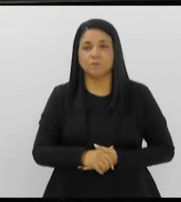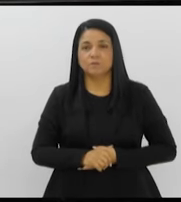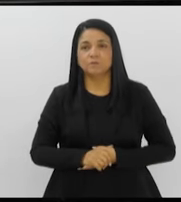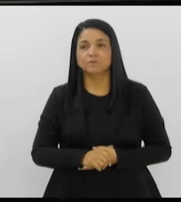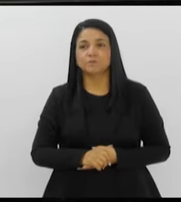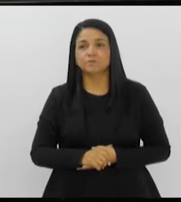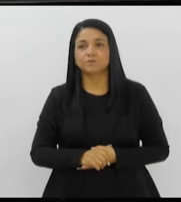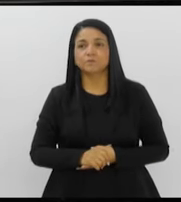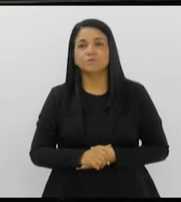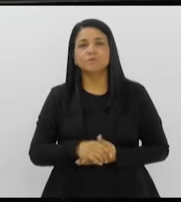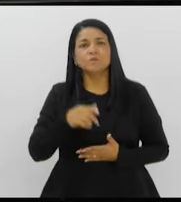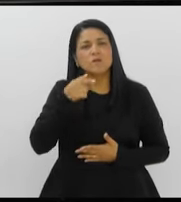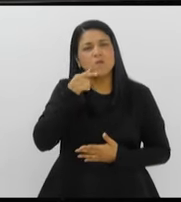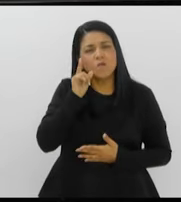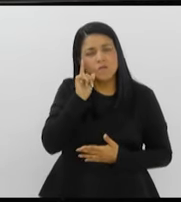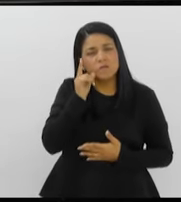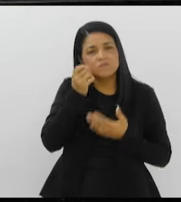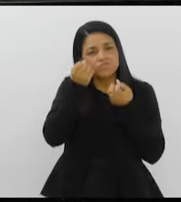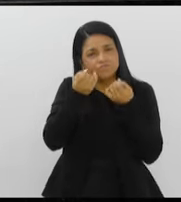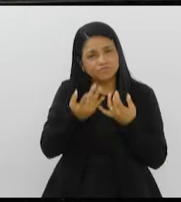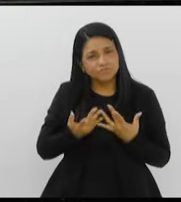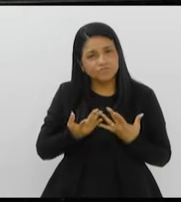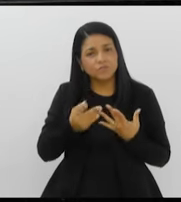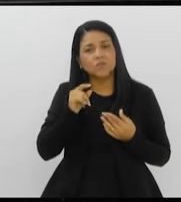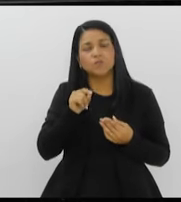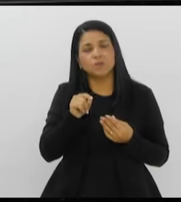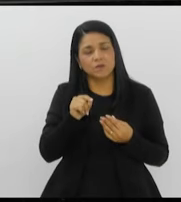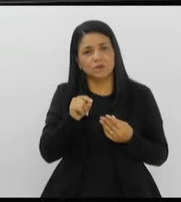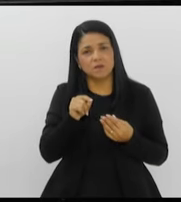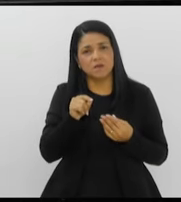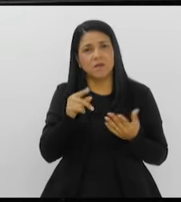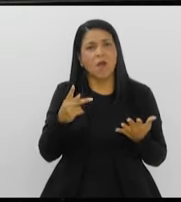E ontem eu dizia que tudo isso é em decorrência